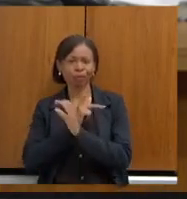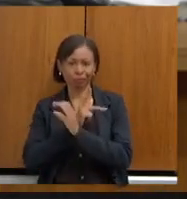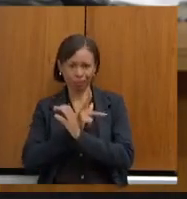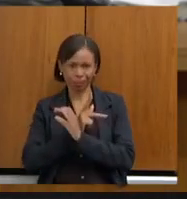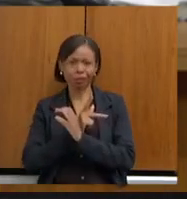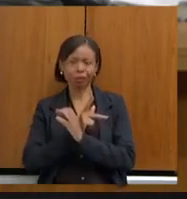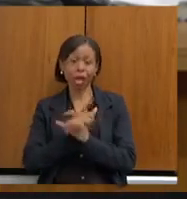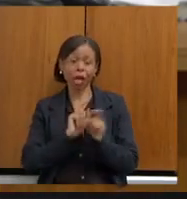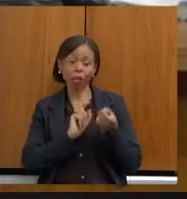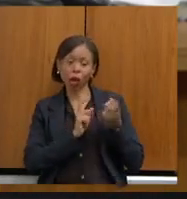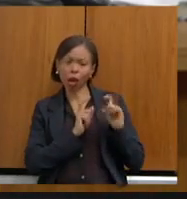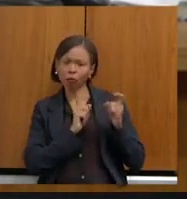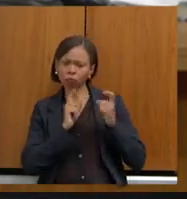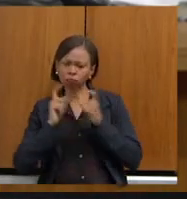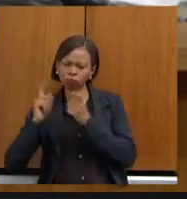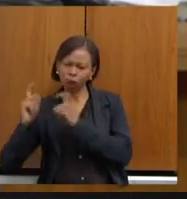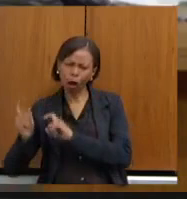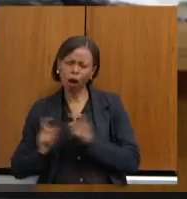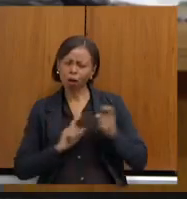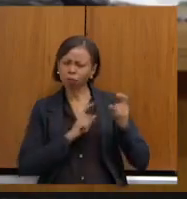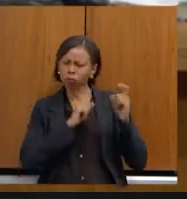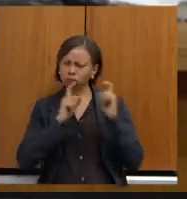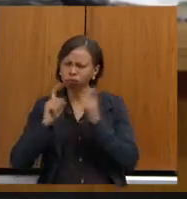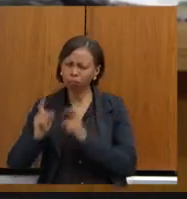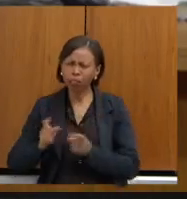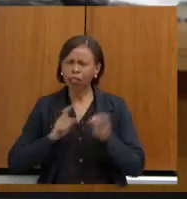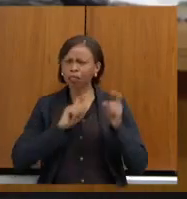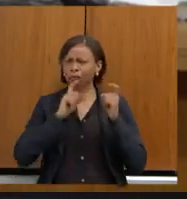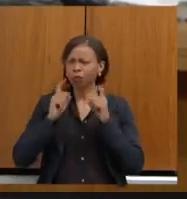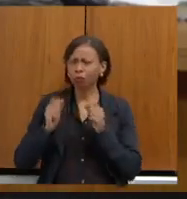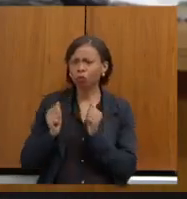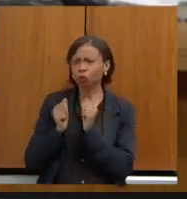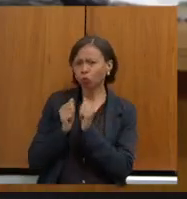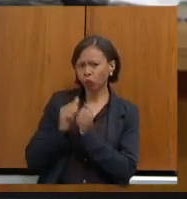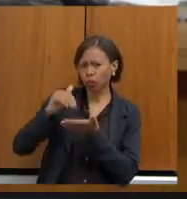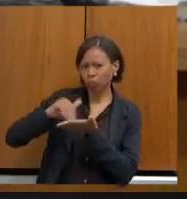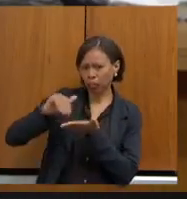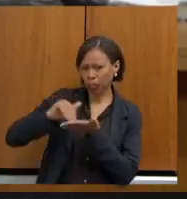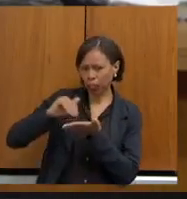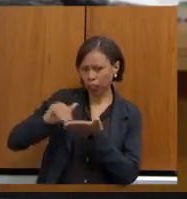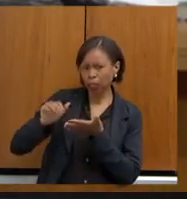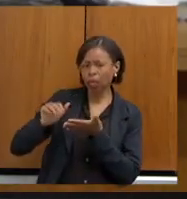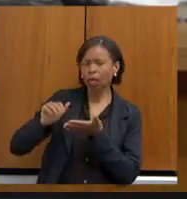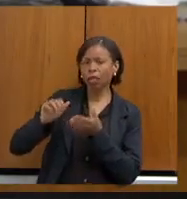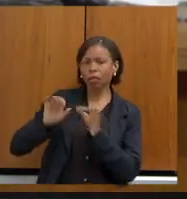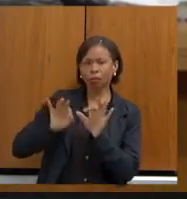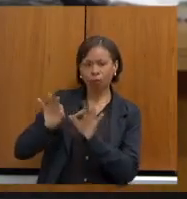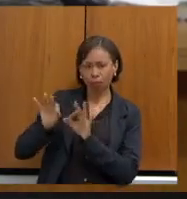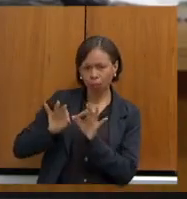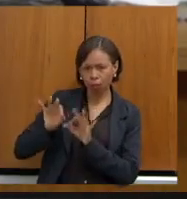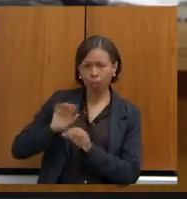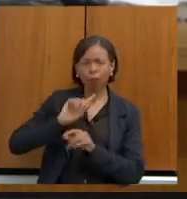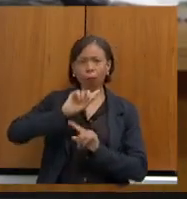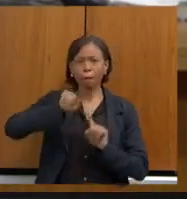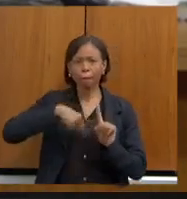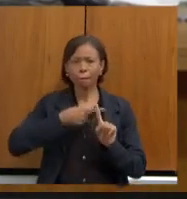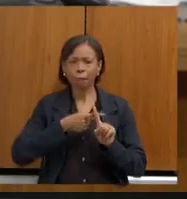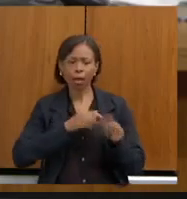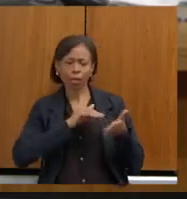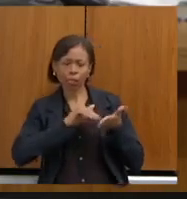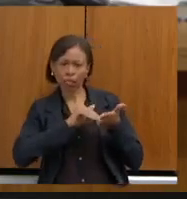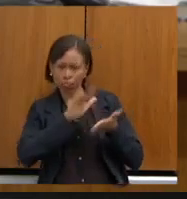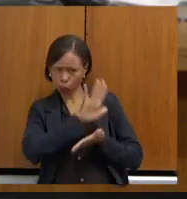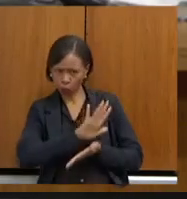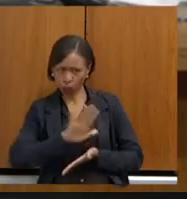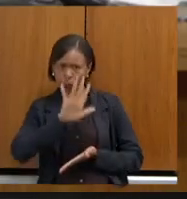reuniões em conjunto com a secretaria de planejamento e também com a Secretaria Geral é com a